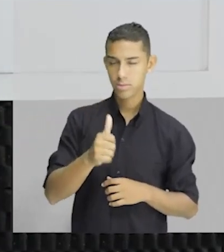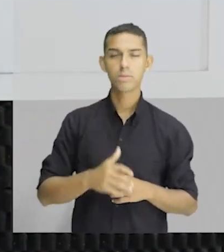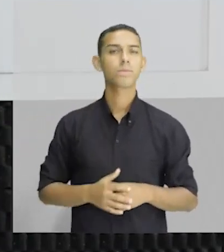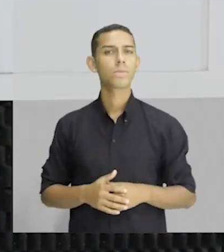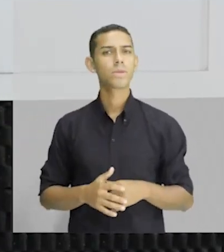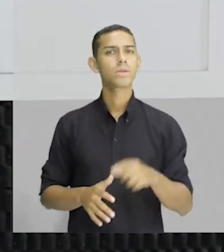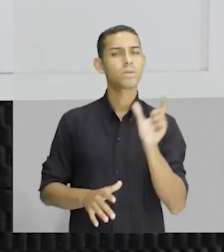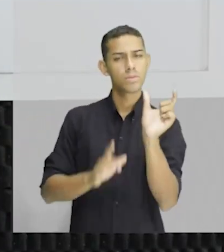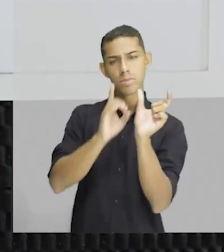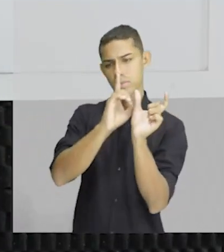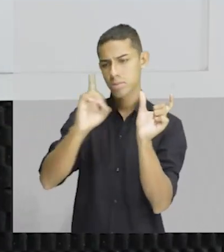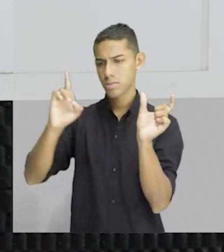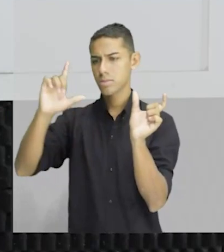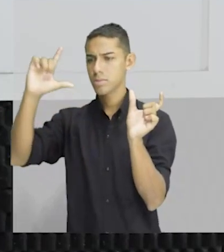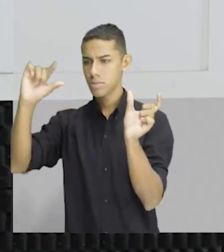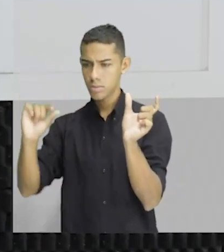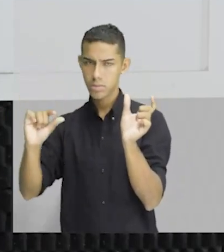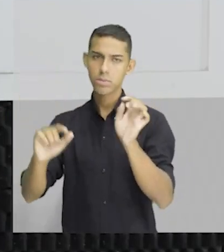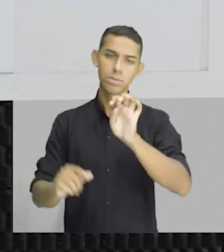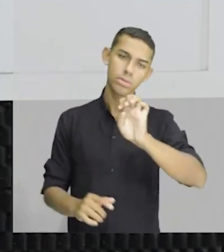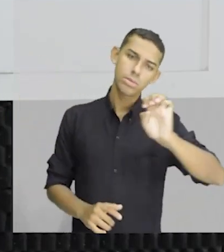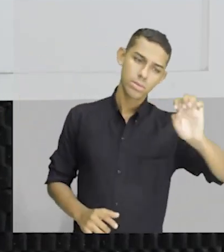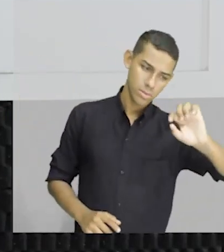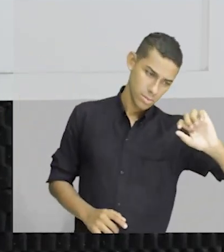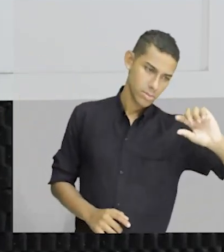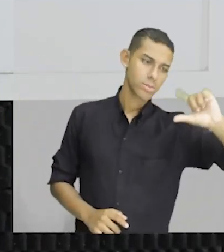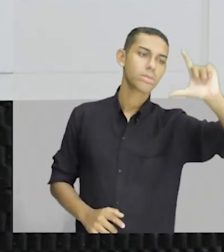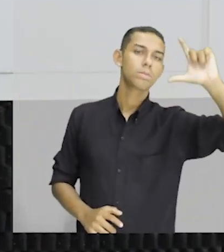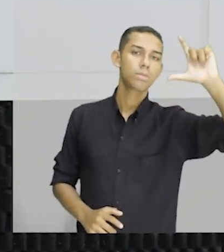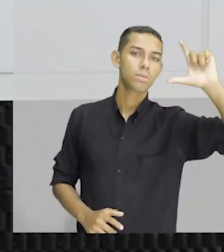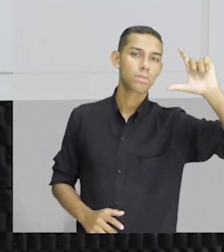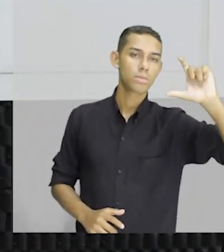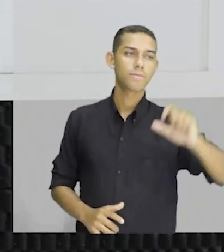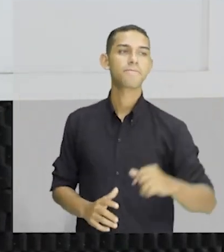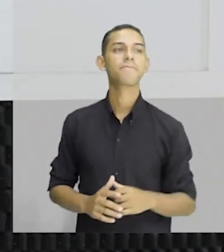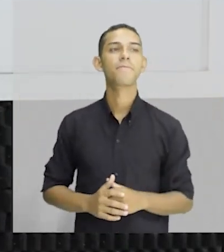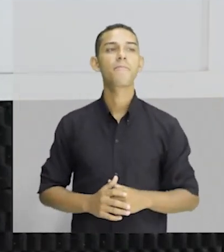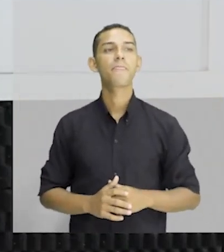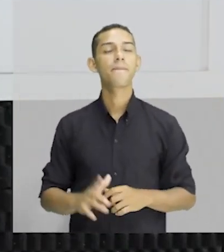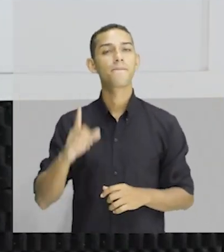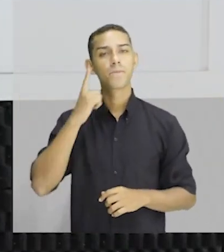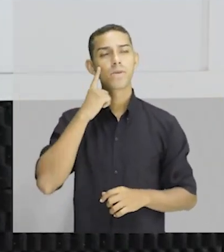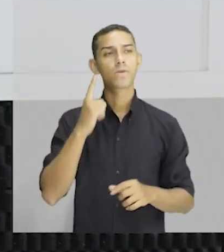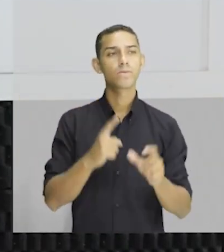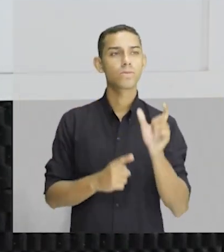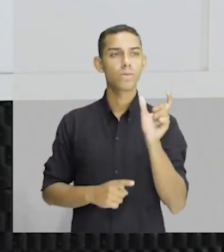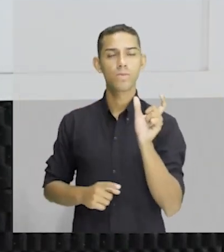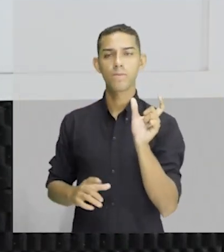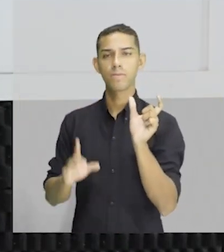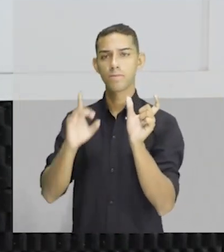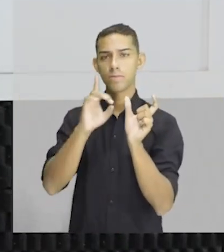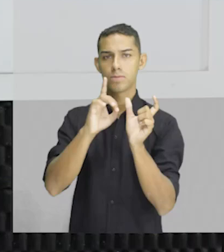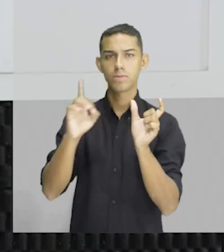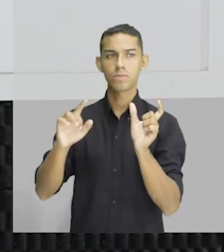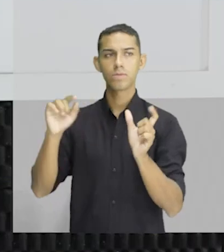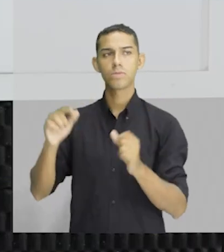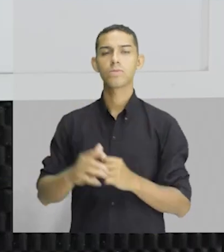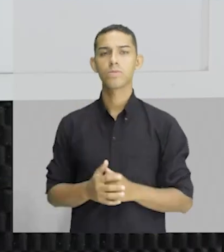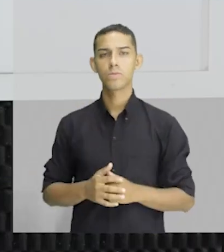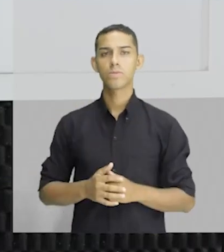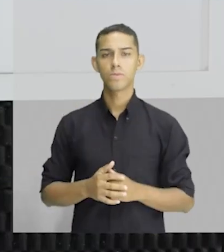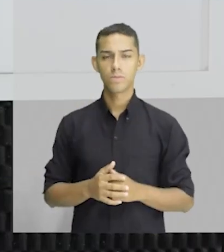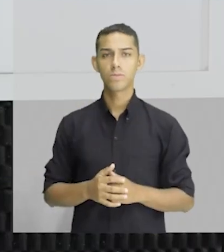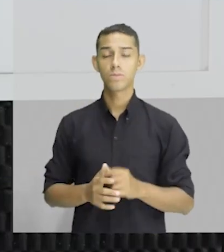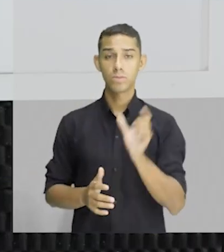para a direita diminui, para a esquerda vai aumentar. Aí a vírgula está aqui, ó, ela vai vir 2 casas para